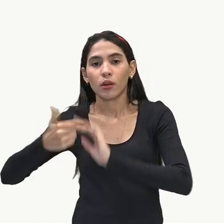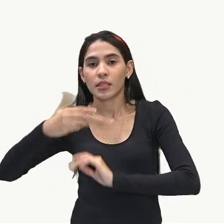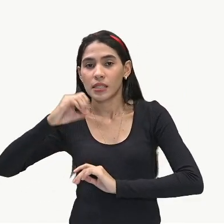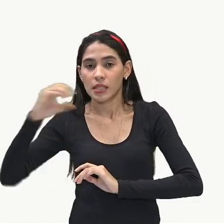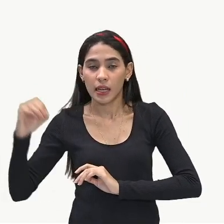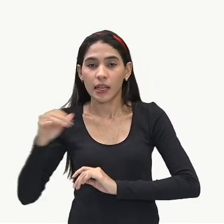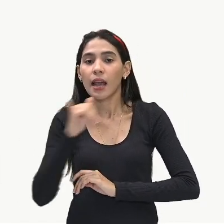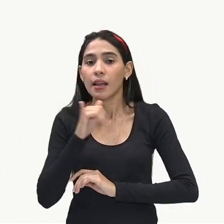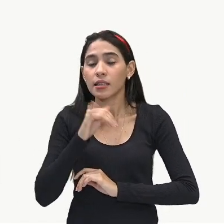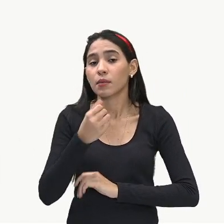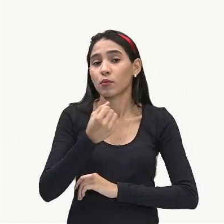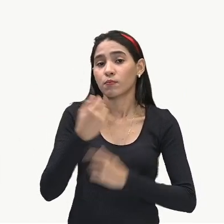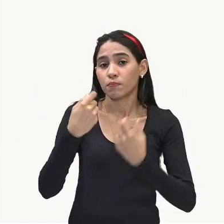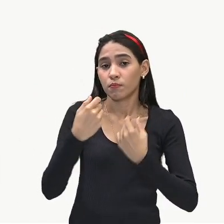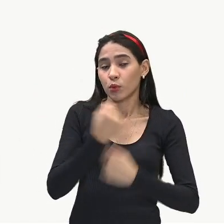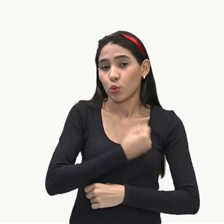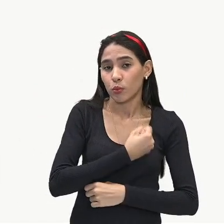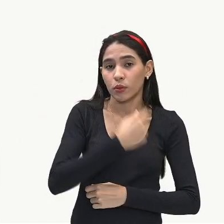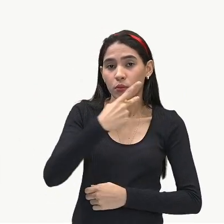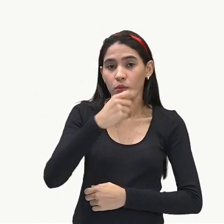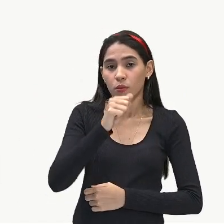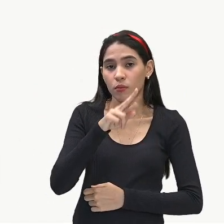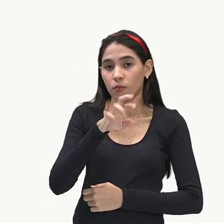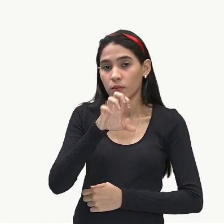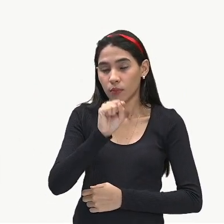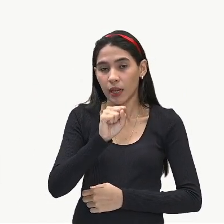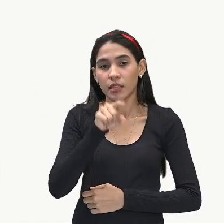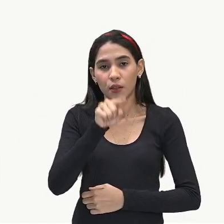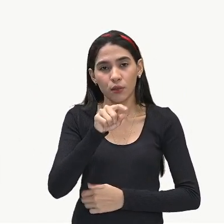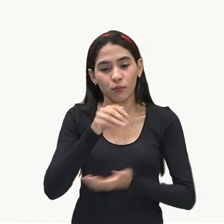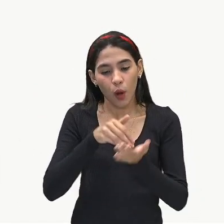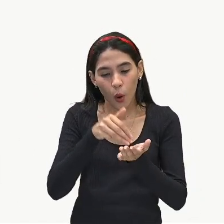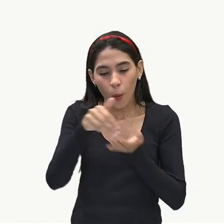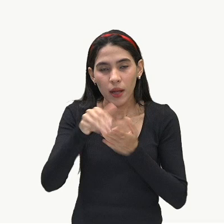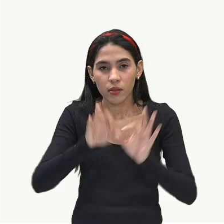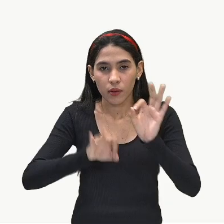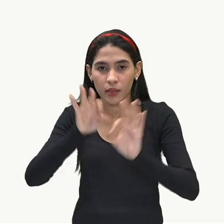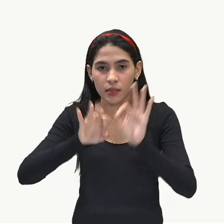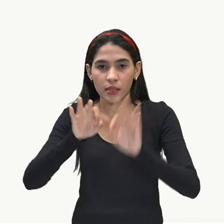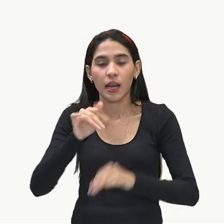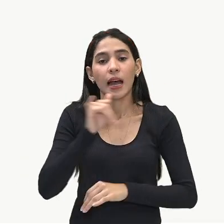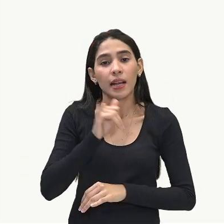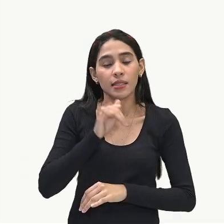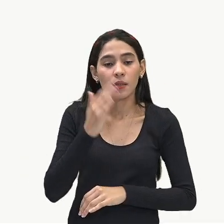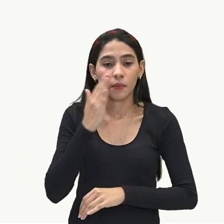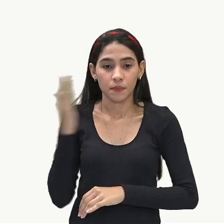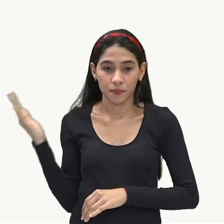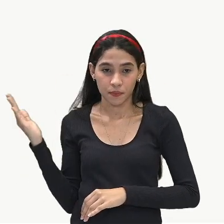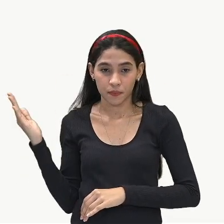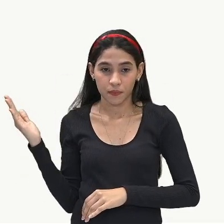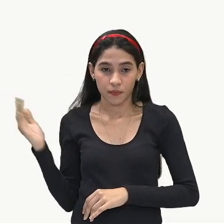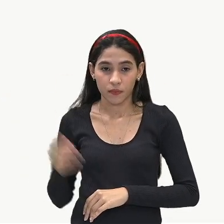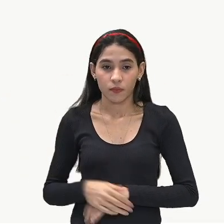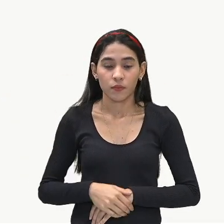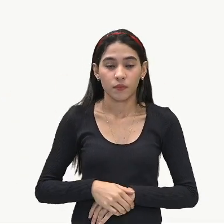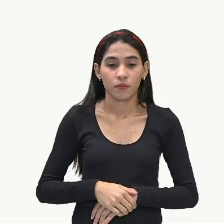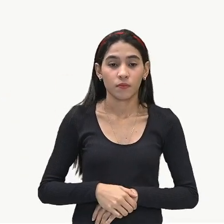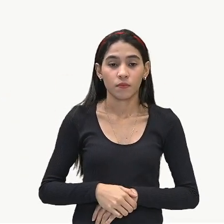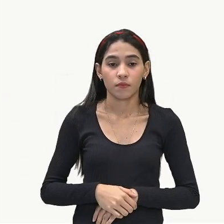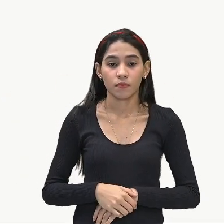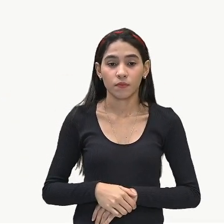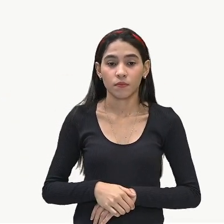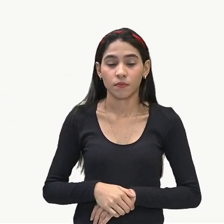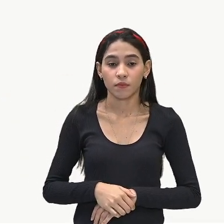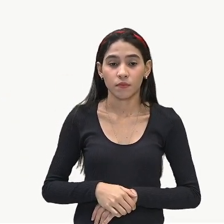Tá? Então, a partir desse critério, eu vou escrever a sequência. E aqui nós temos alguns exemplos. Ó. Essa sequência aqui é